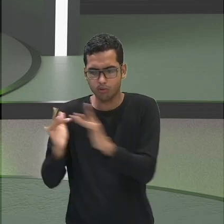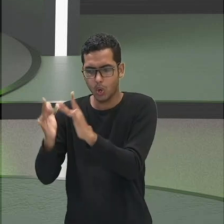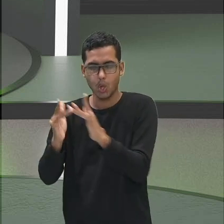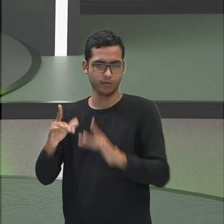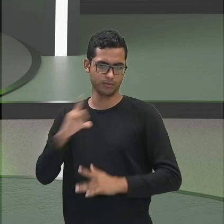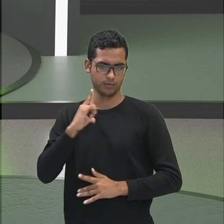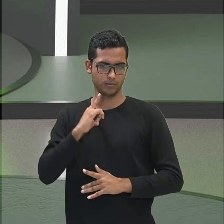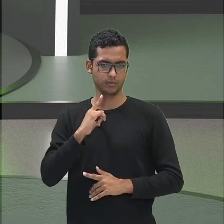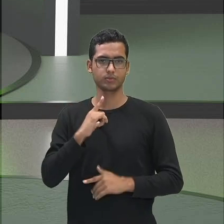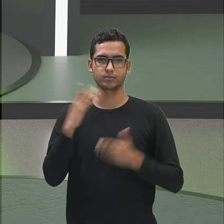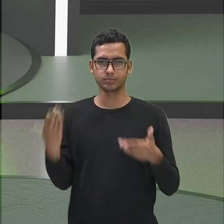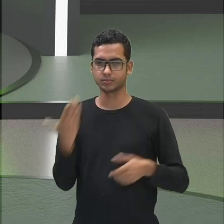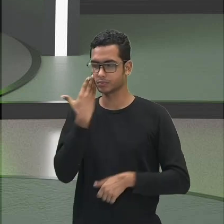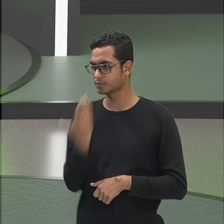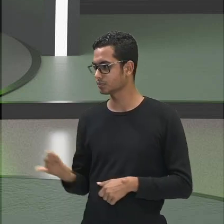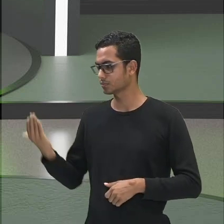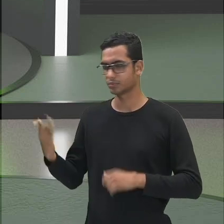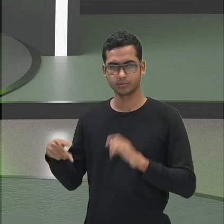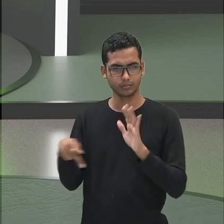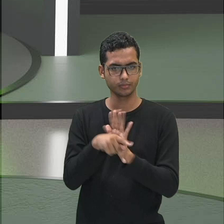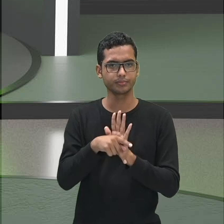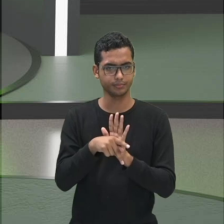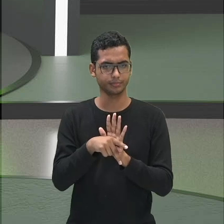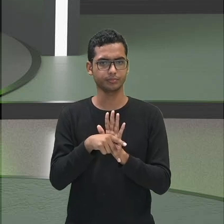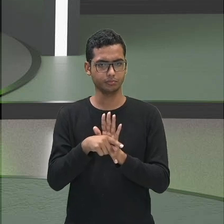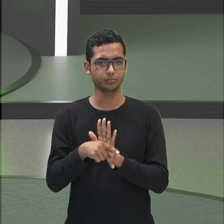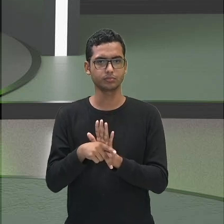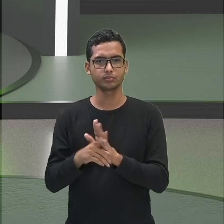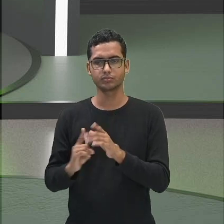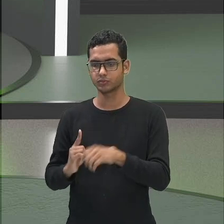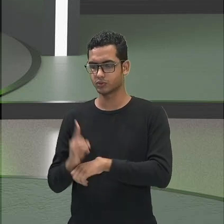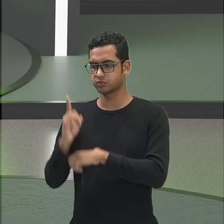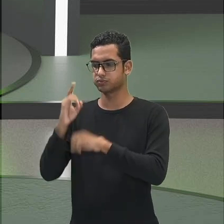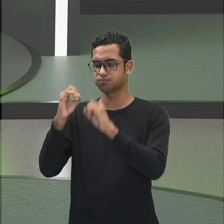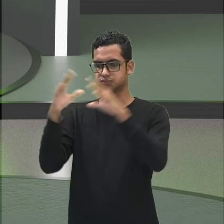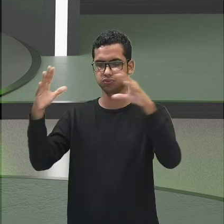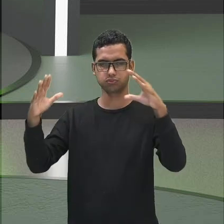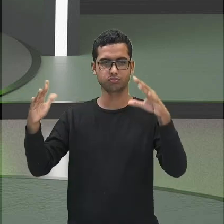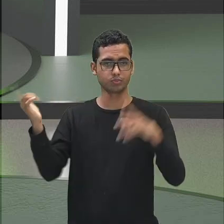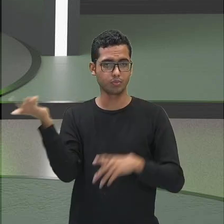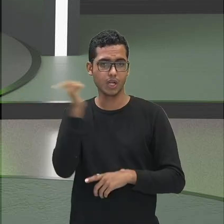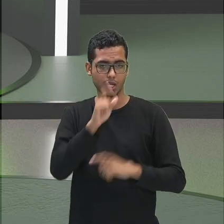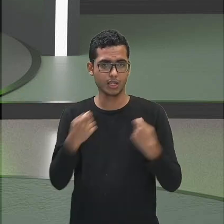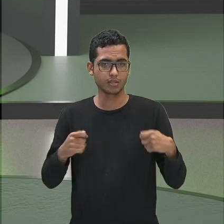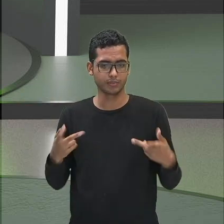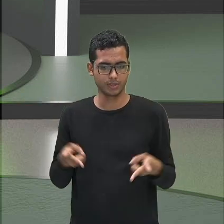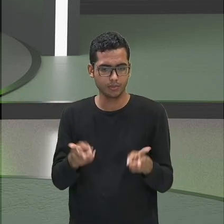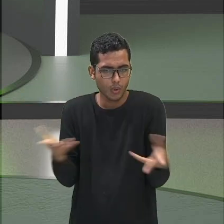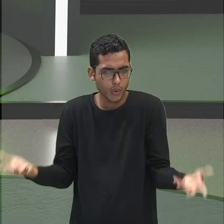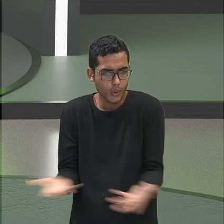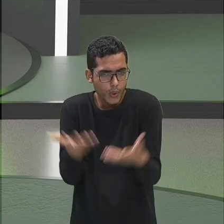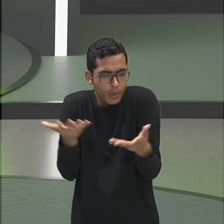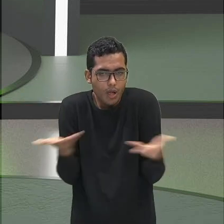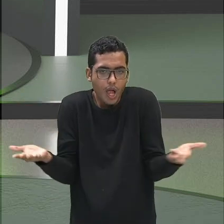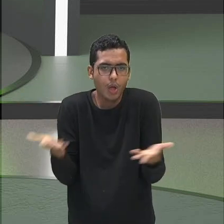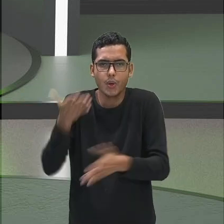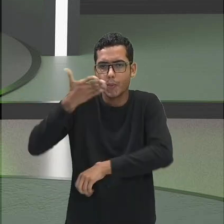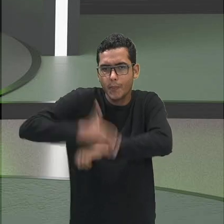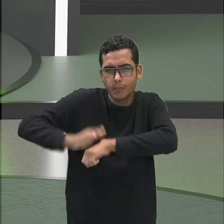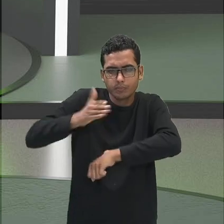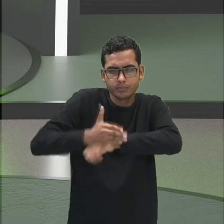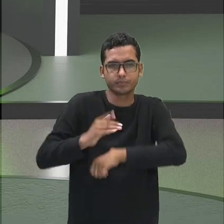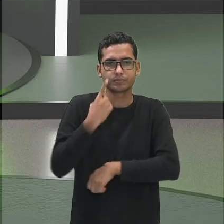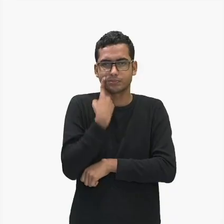o caso dos fogos de artifício. Então, a gente precisa ativar. Tudo bem? E agora, nós vamos fazer uma aplicação com